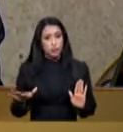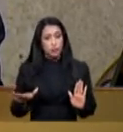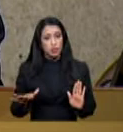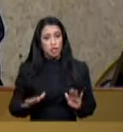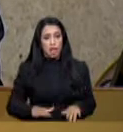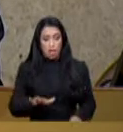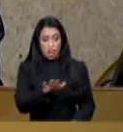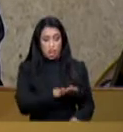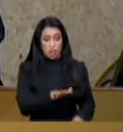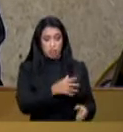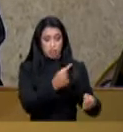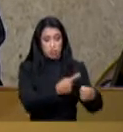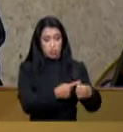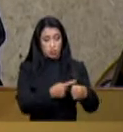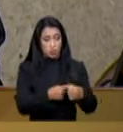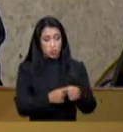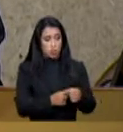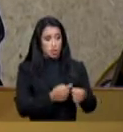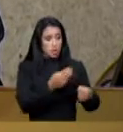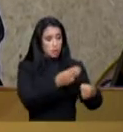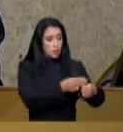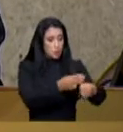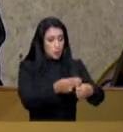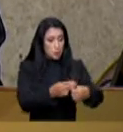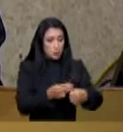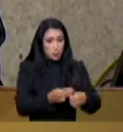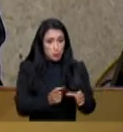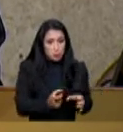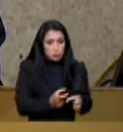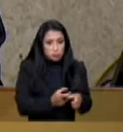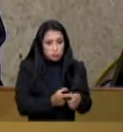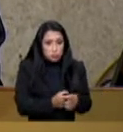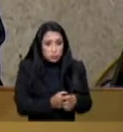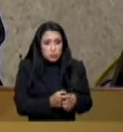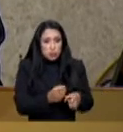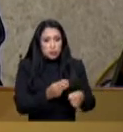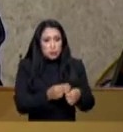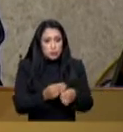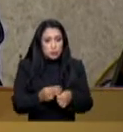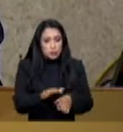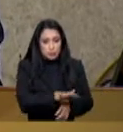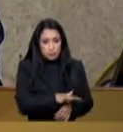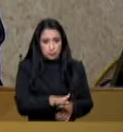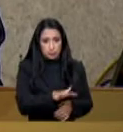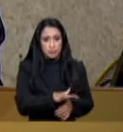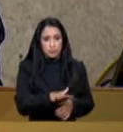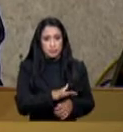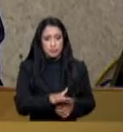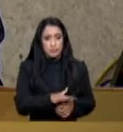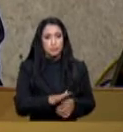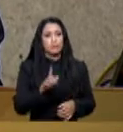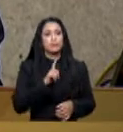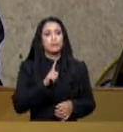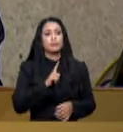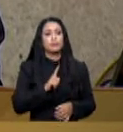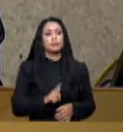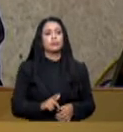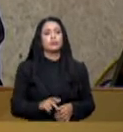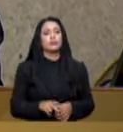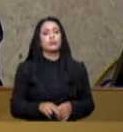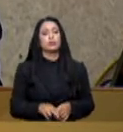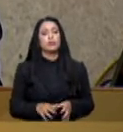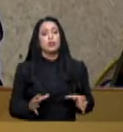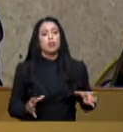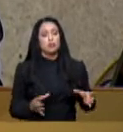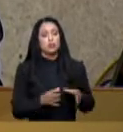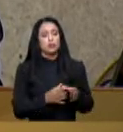região metropolitana, a aglomeração urbana e a microrregião criam uma unidade voltada à